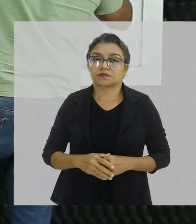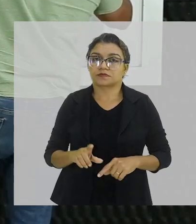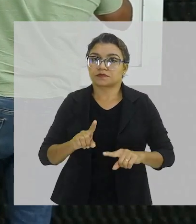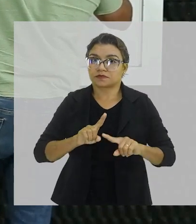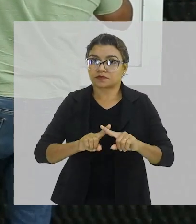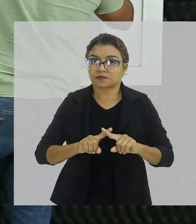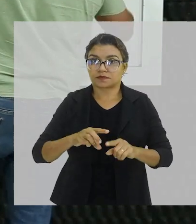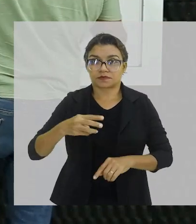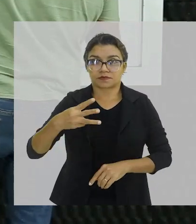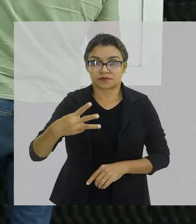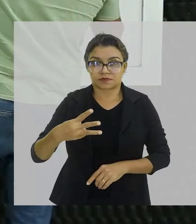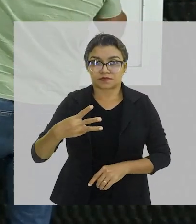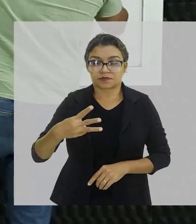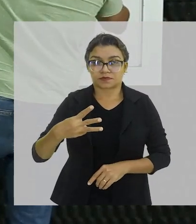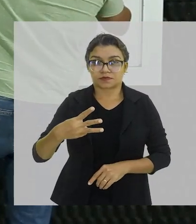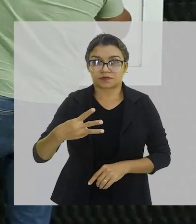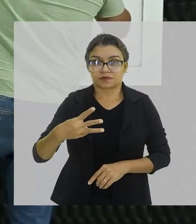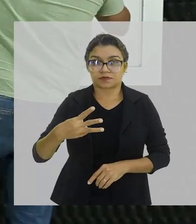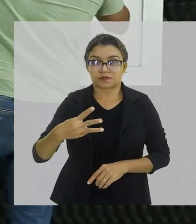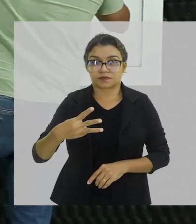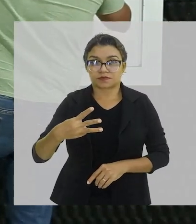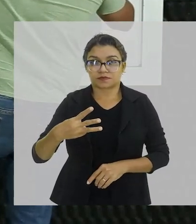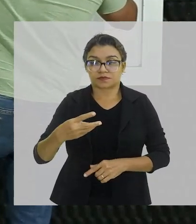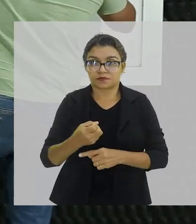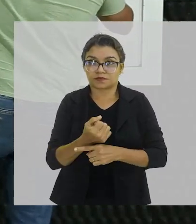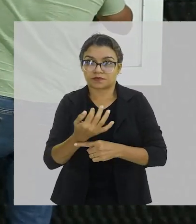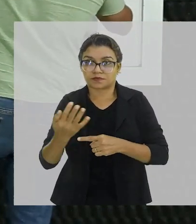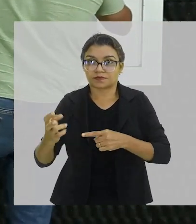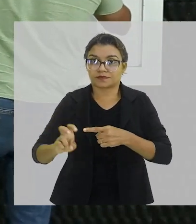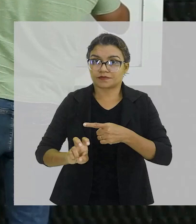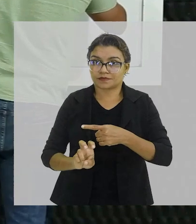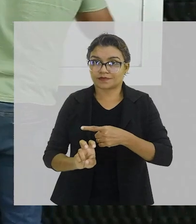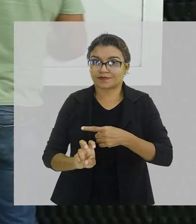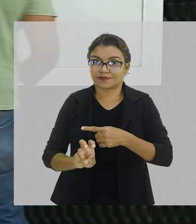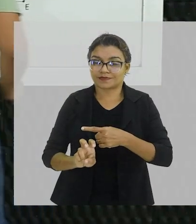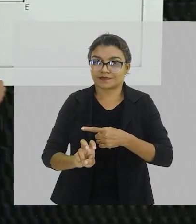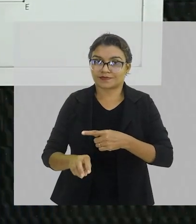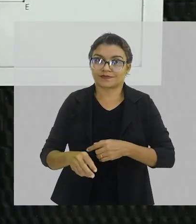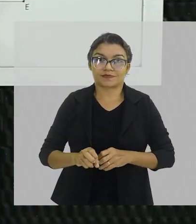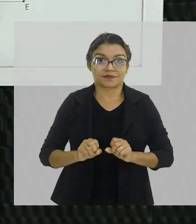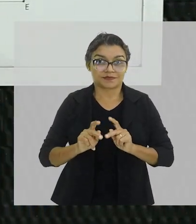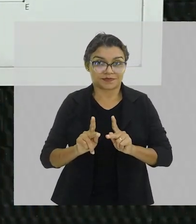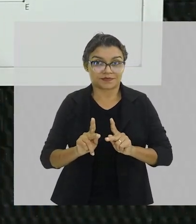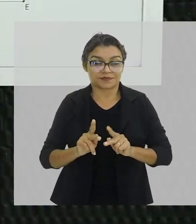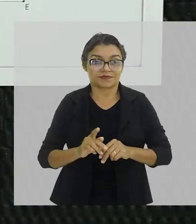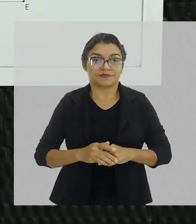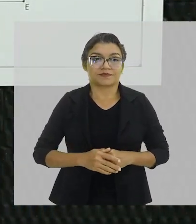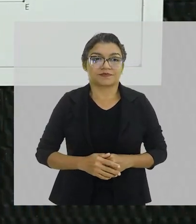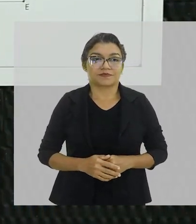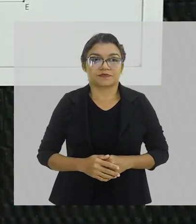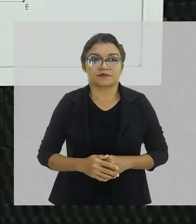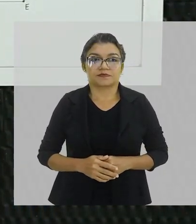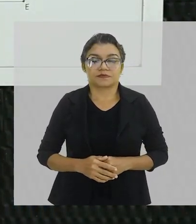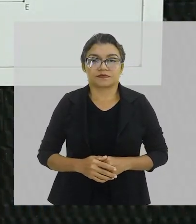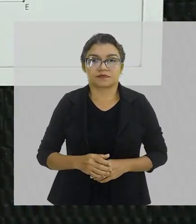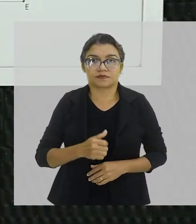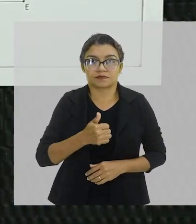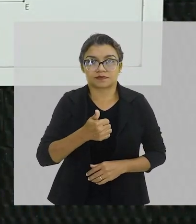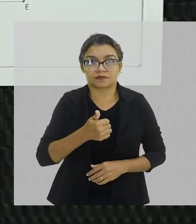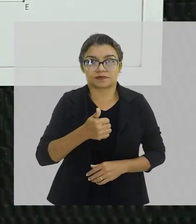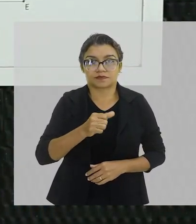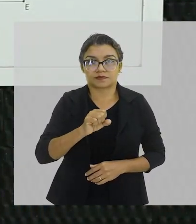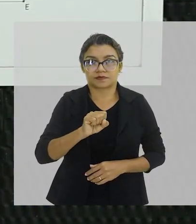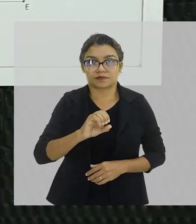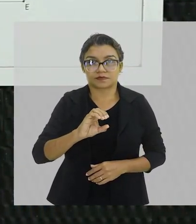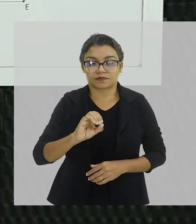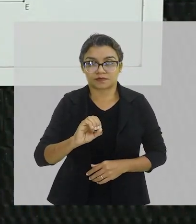multiplicado por 3 dividido por 5, certo? Vamos multiplicar 180 por